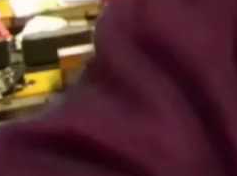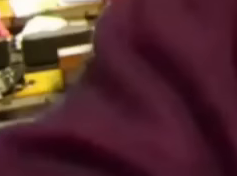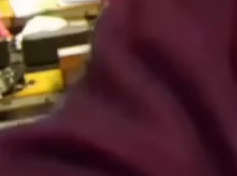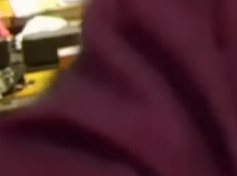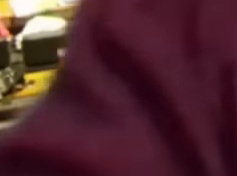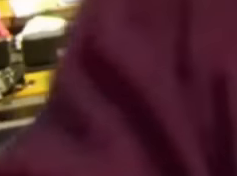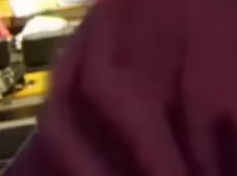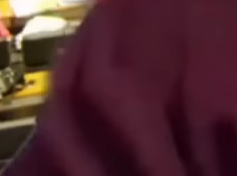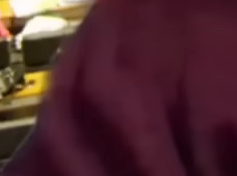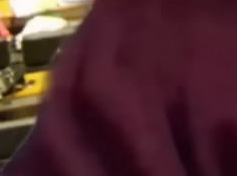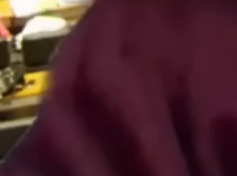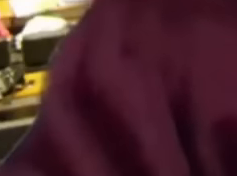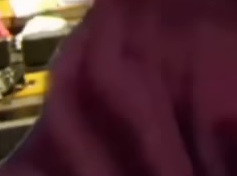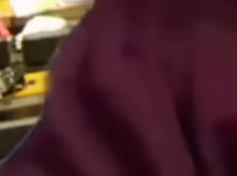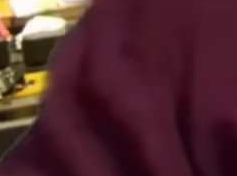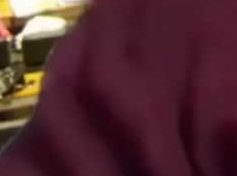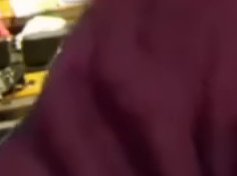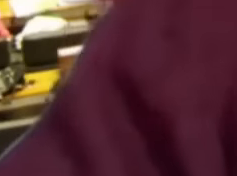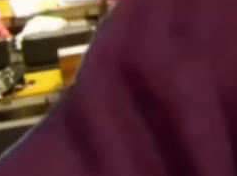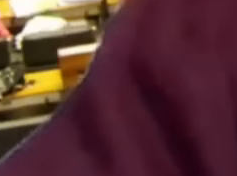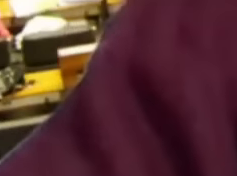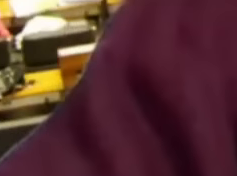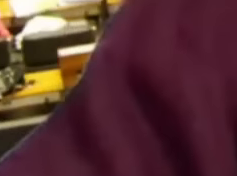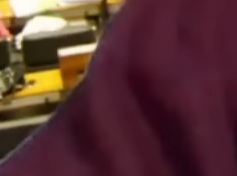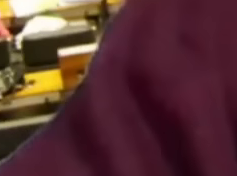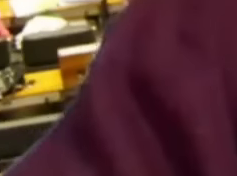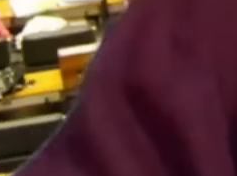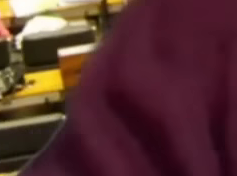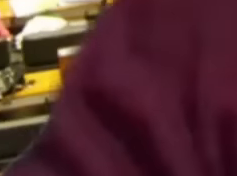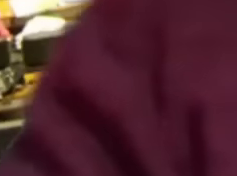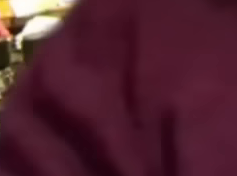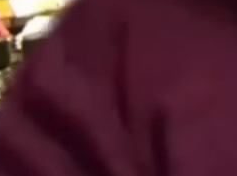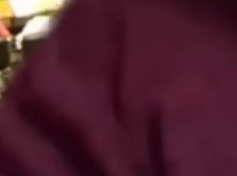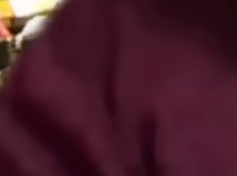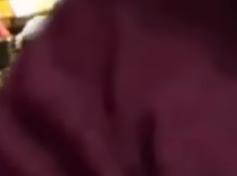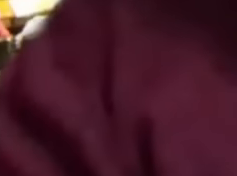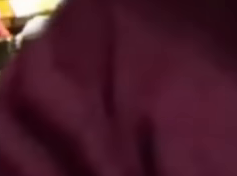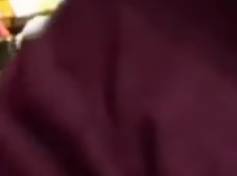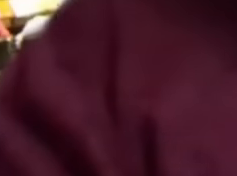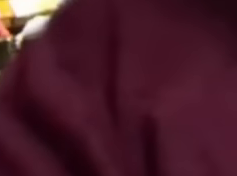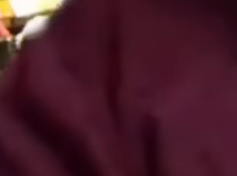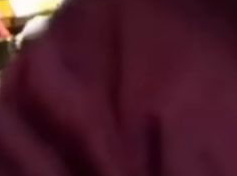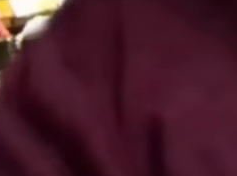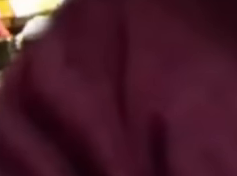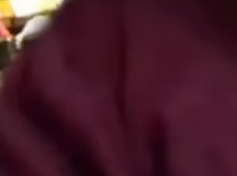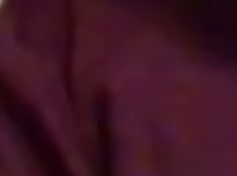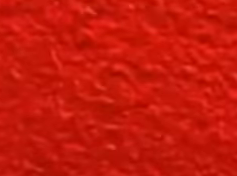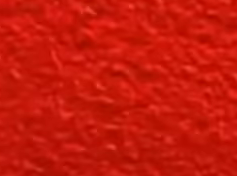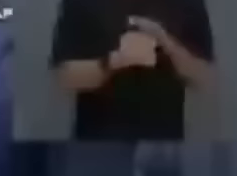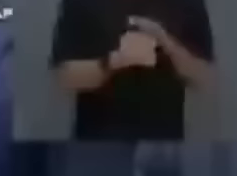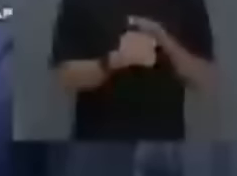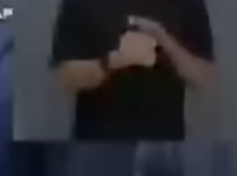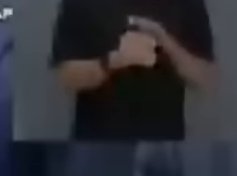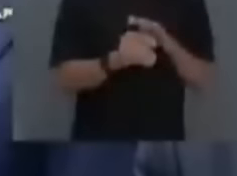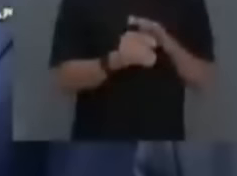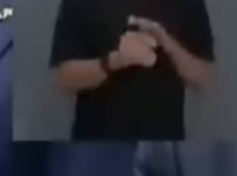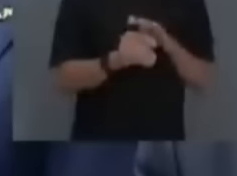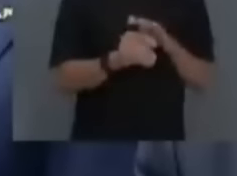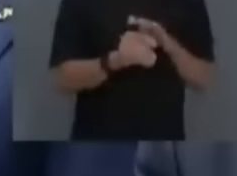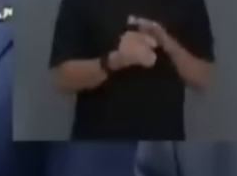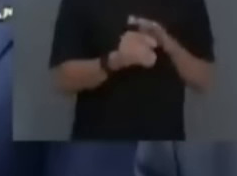aquecimento global. Eles são negacionistas, né? Eles são negacionistas. Então, assim, ó, pessoal, já vou para